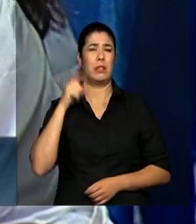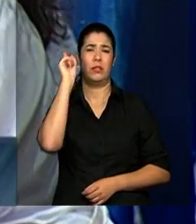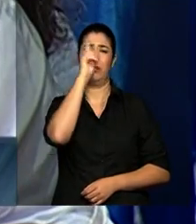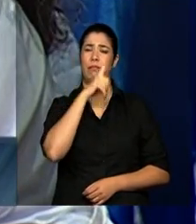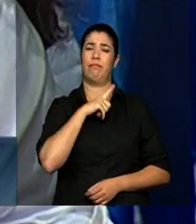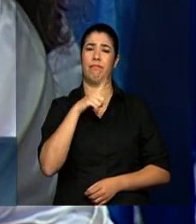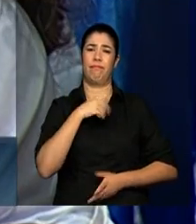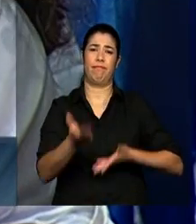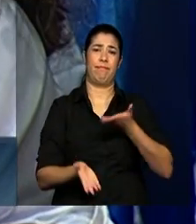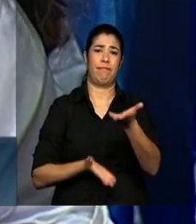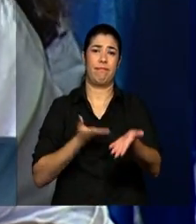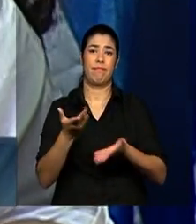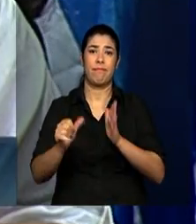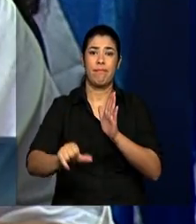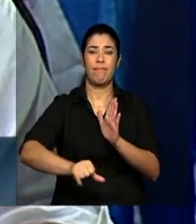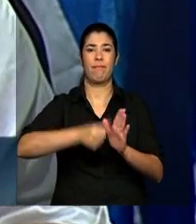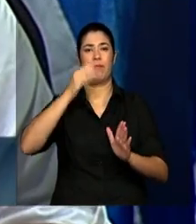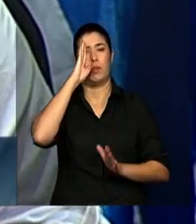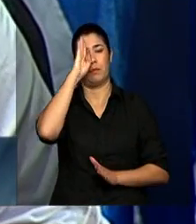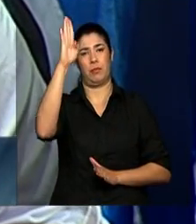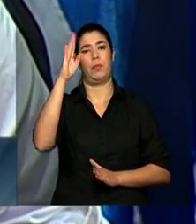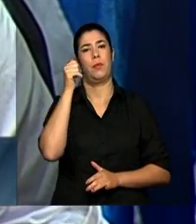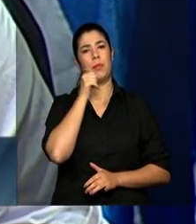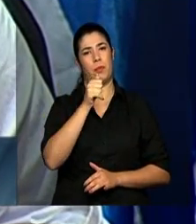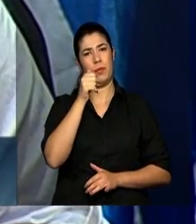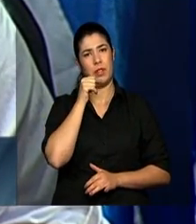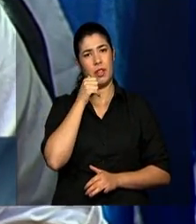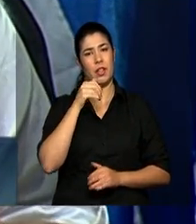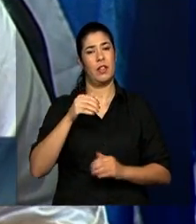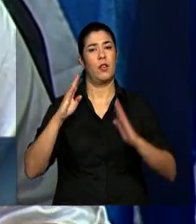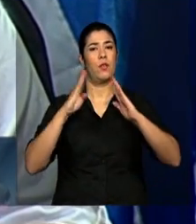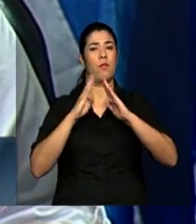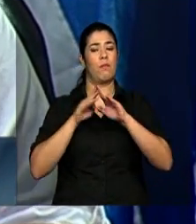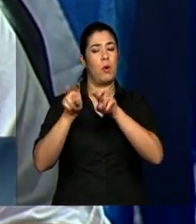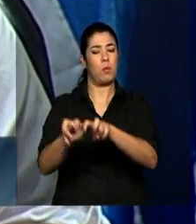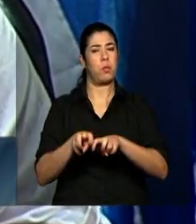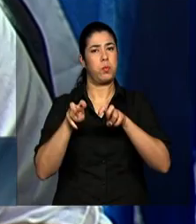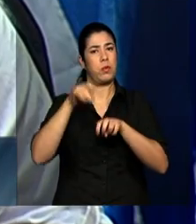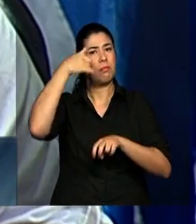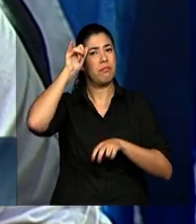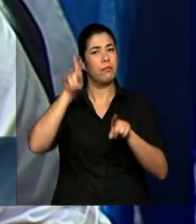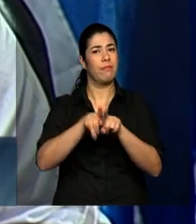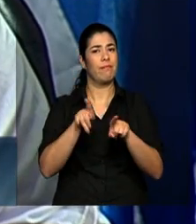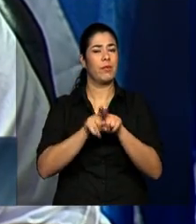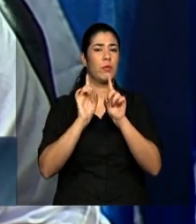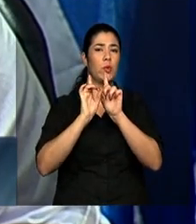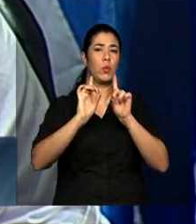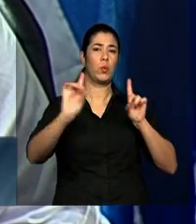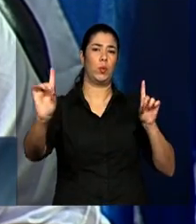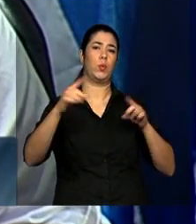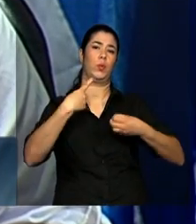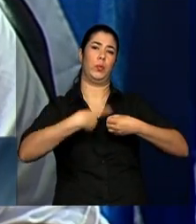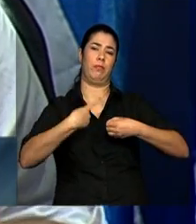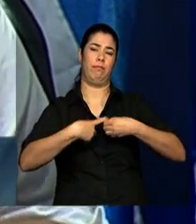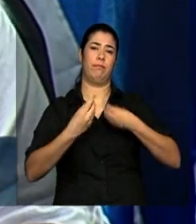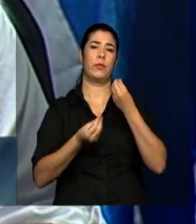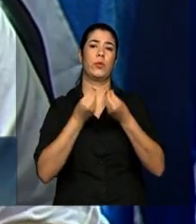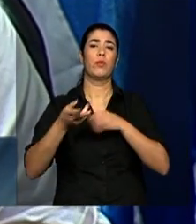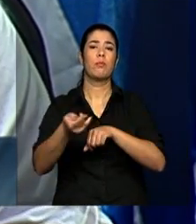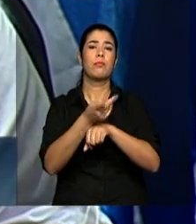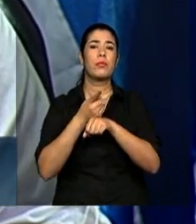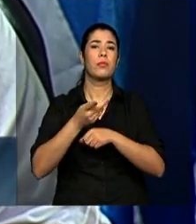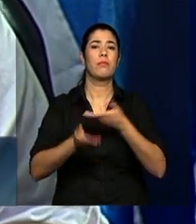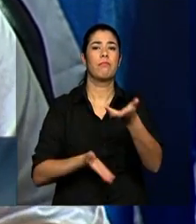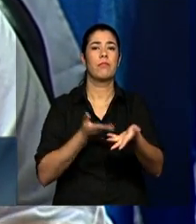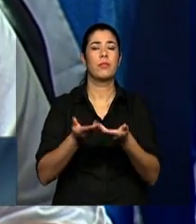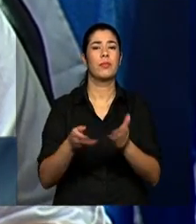ter esse atendimento, principalmente para nós, mulheres rurais, as distâncias, muitas vezes, que a gente vai estar desse atendimento, que, quando consegue